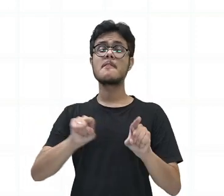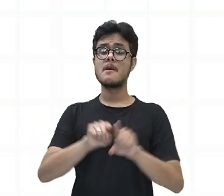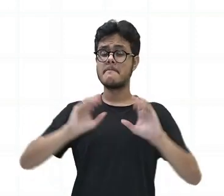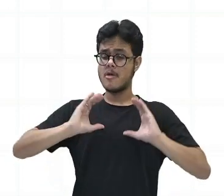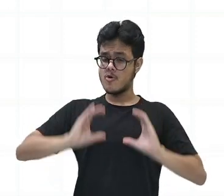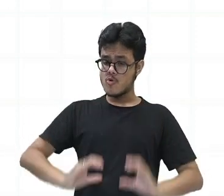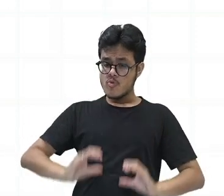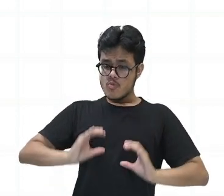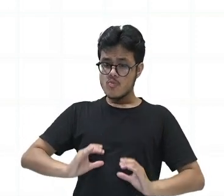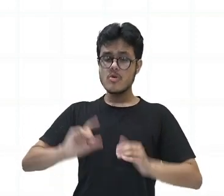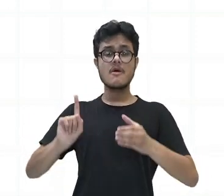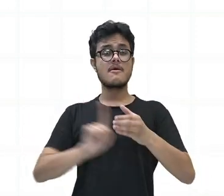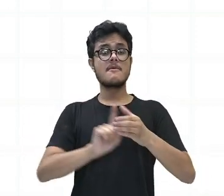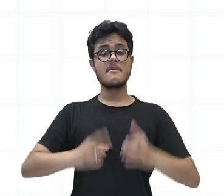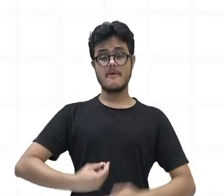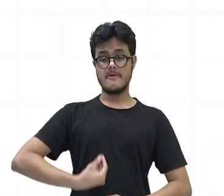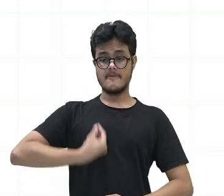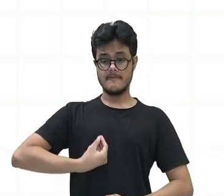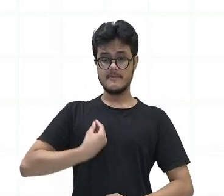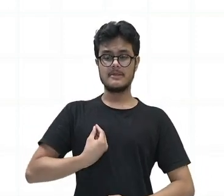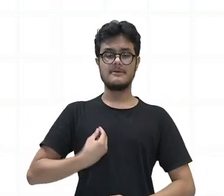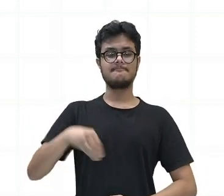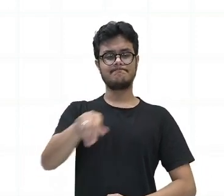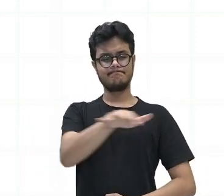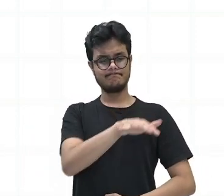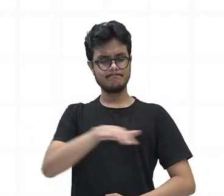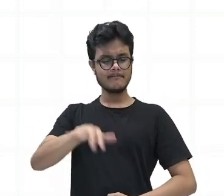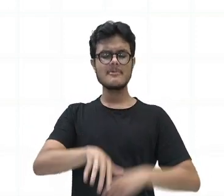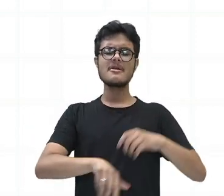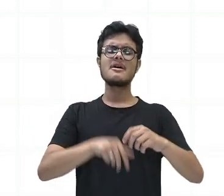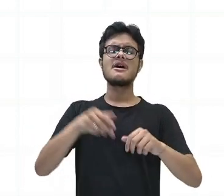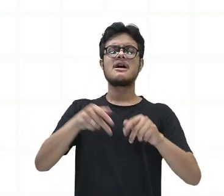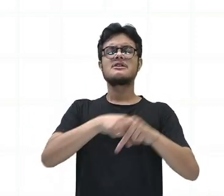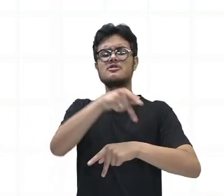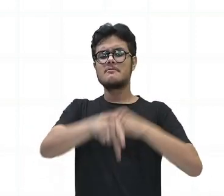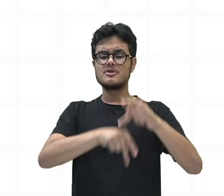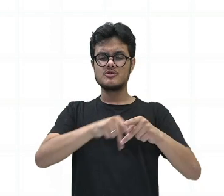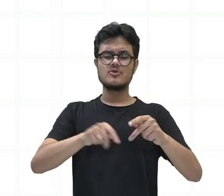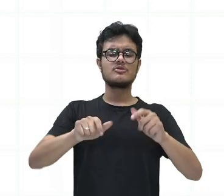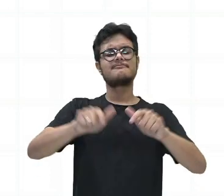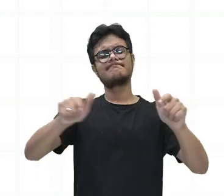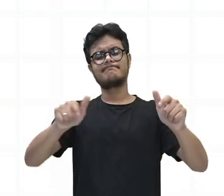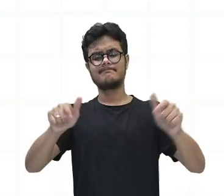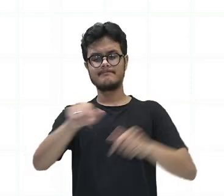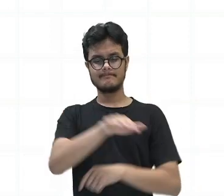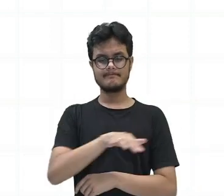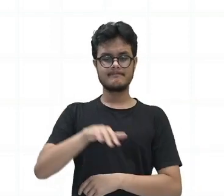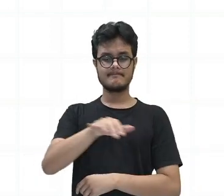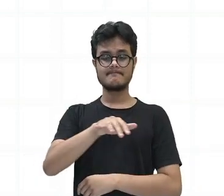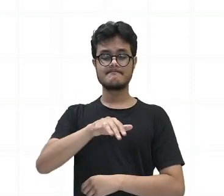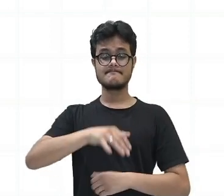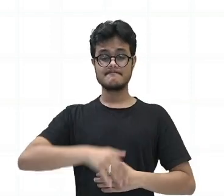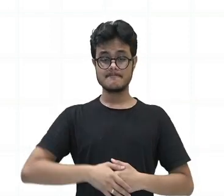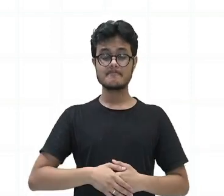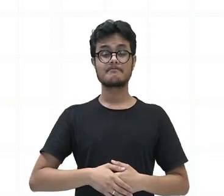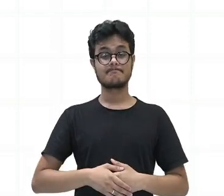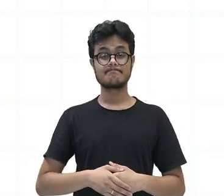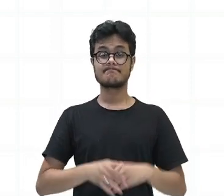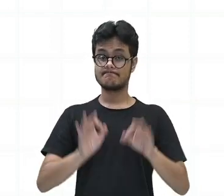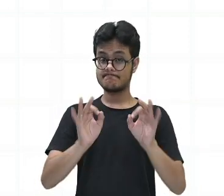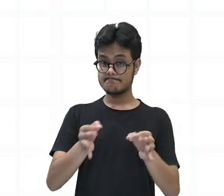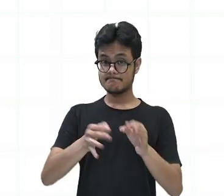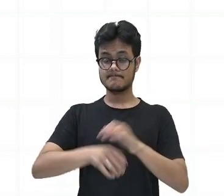na língua, religião e hábitos em determinados, olha aqui, povos na